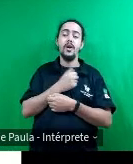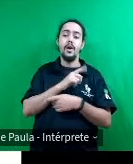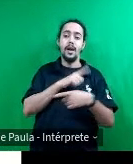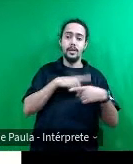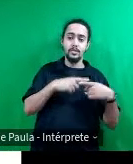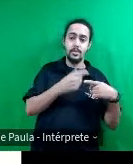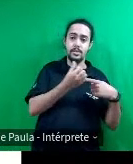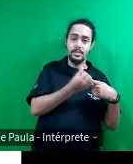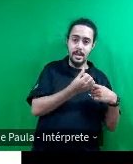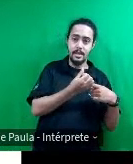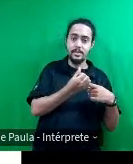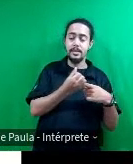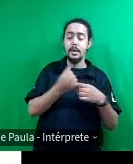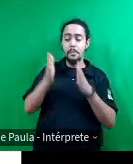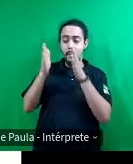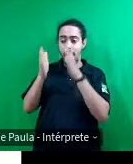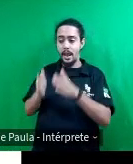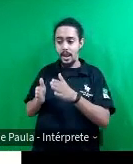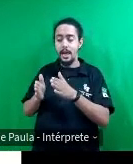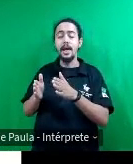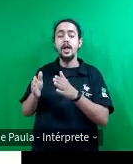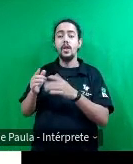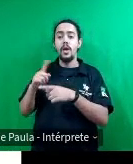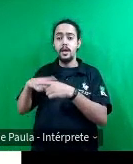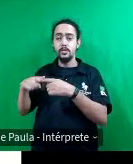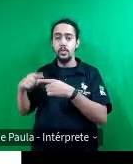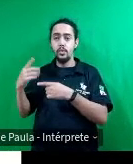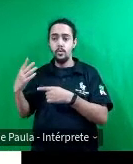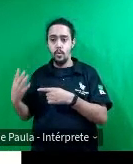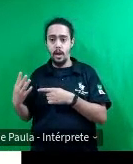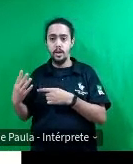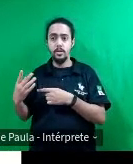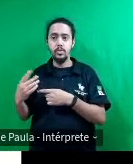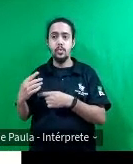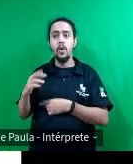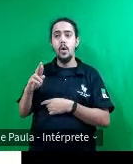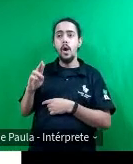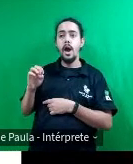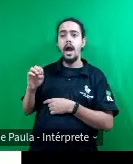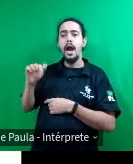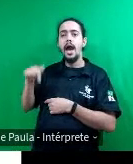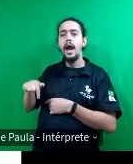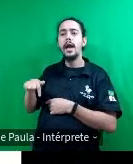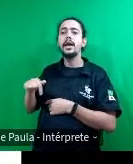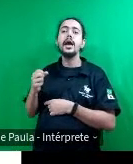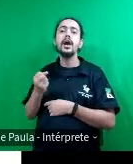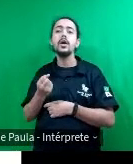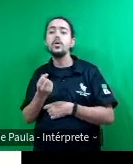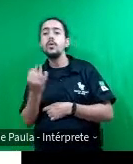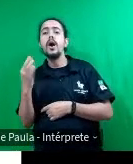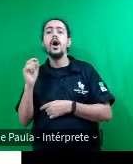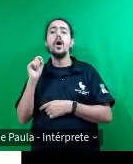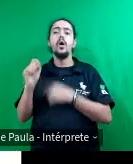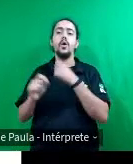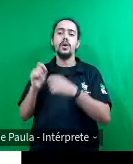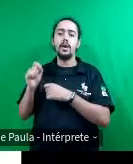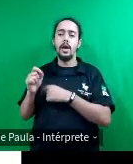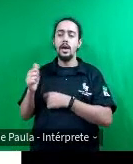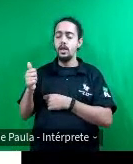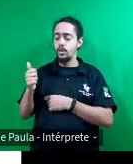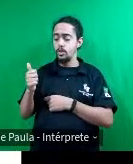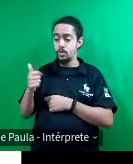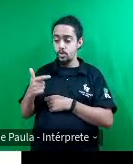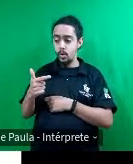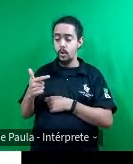de 4, o equivalente dessa associação em paralelo é um resistor equivalente de 2,4